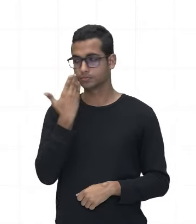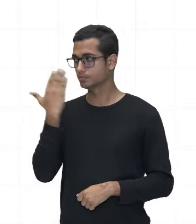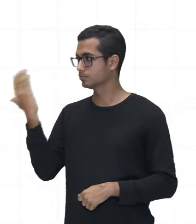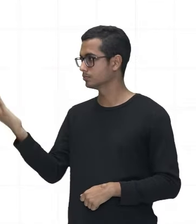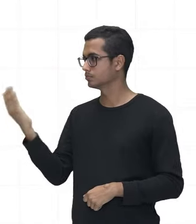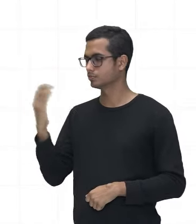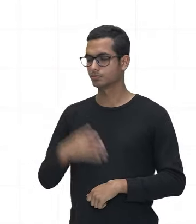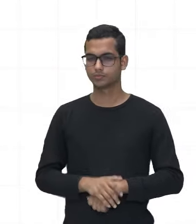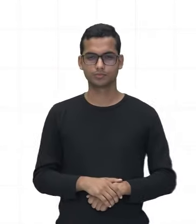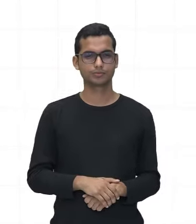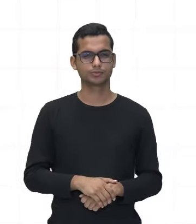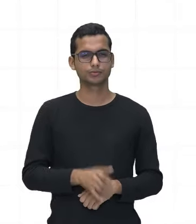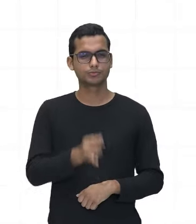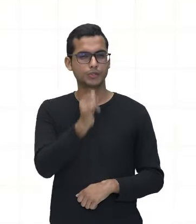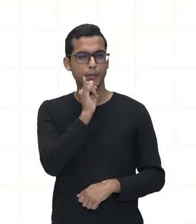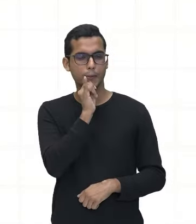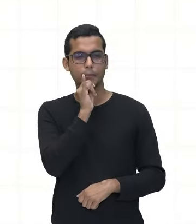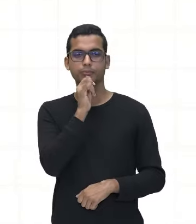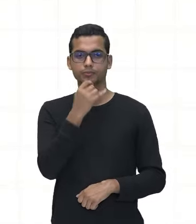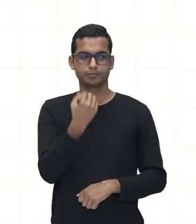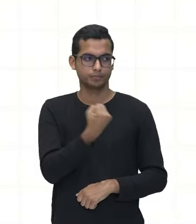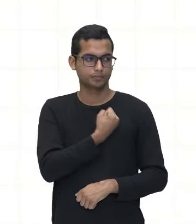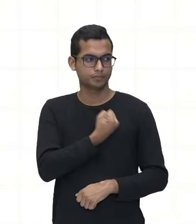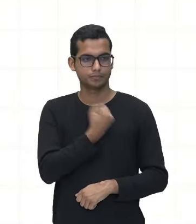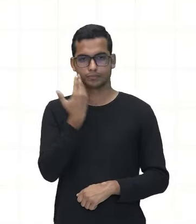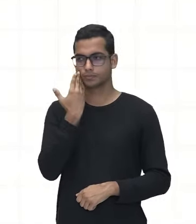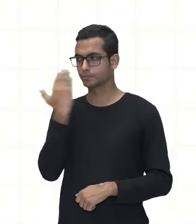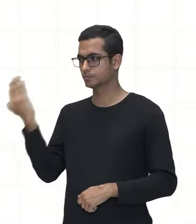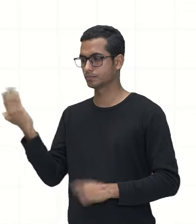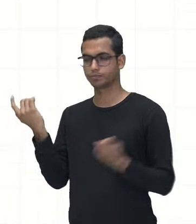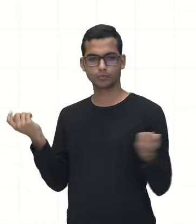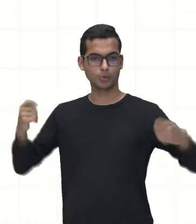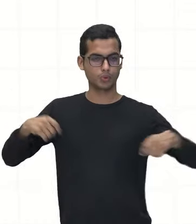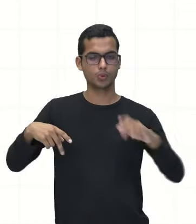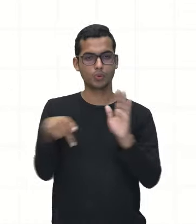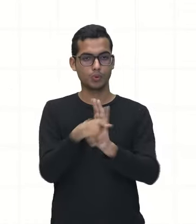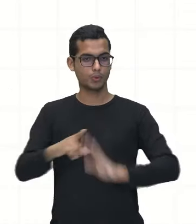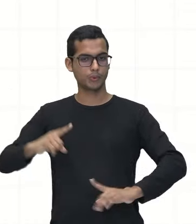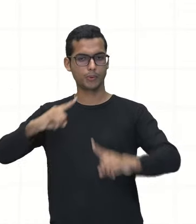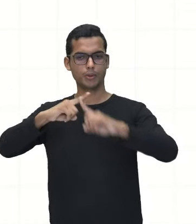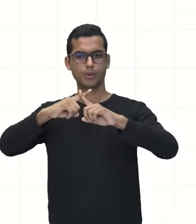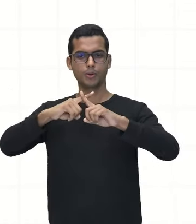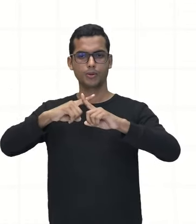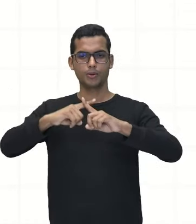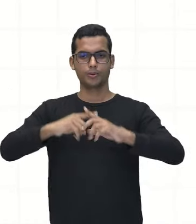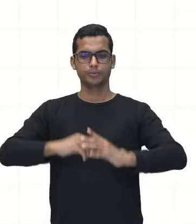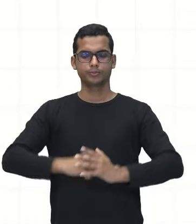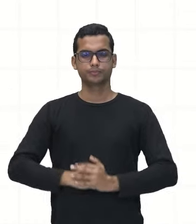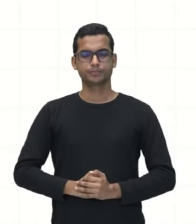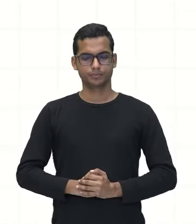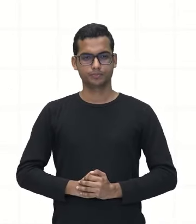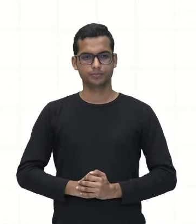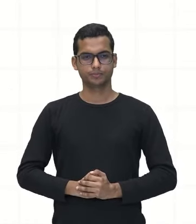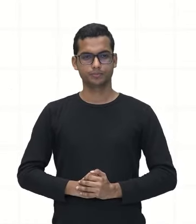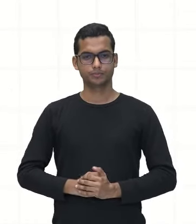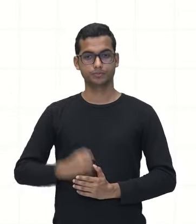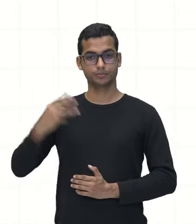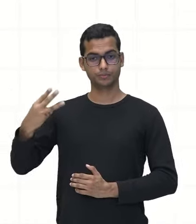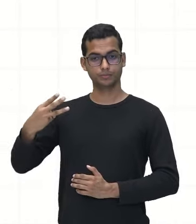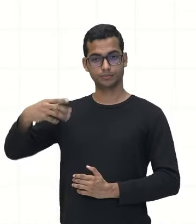Temos aqui, ó, exemplos de estimativa em multiplicações. Vejam, tenho aqui o número 37, eu